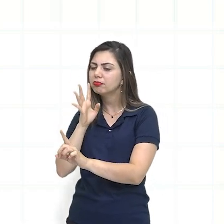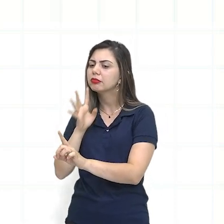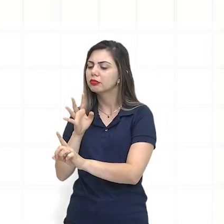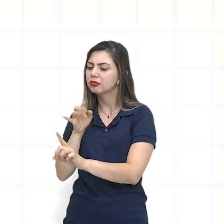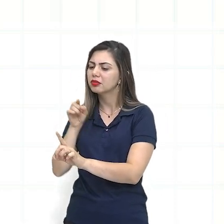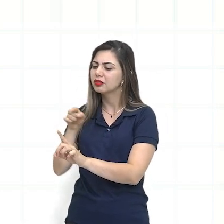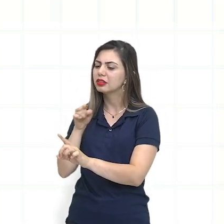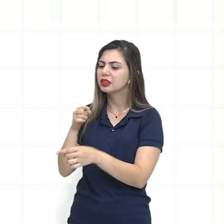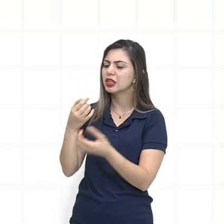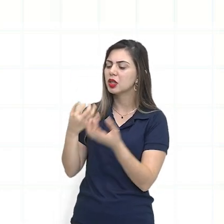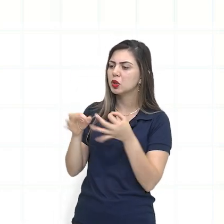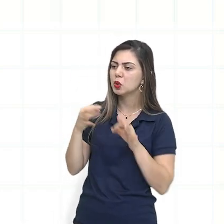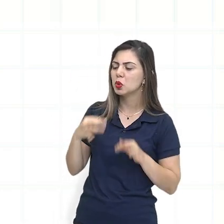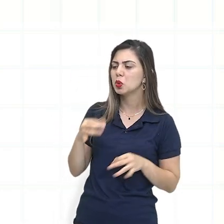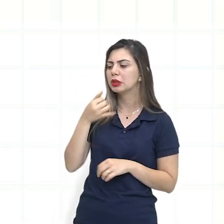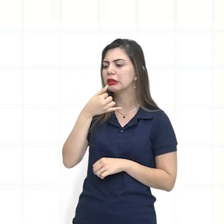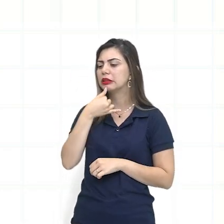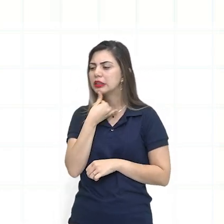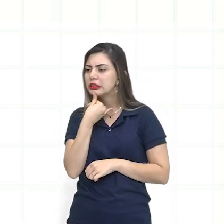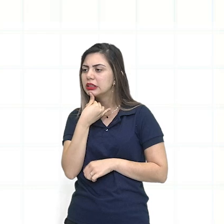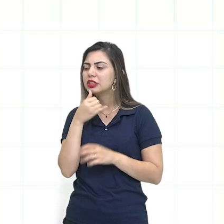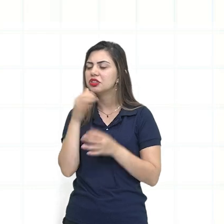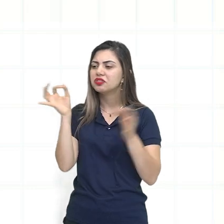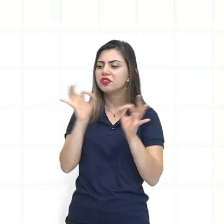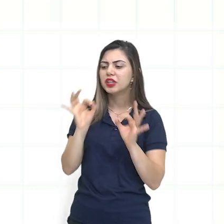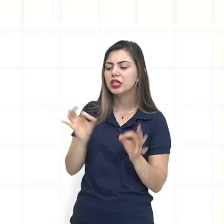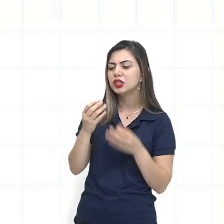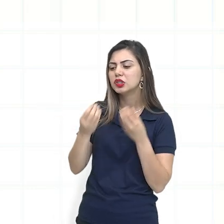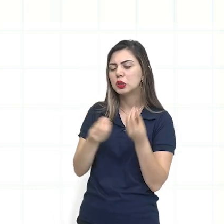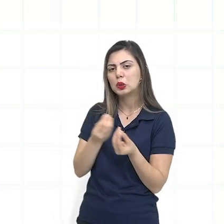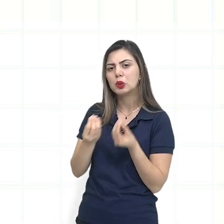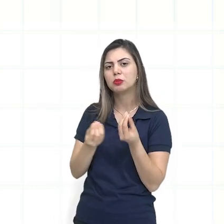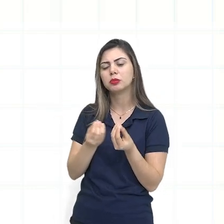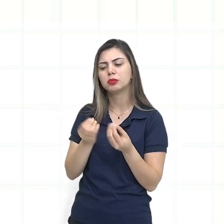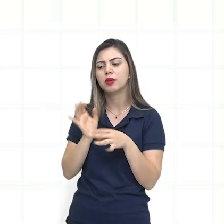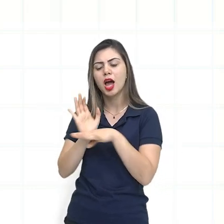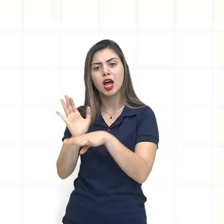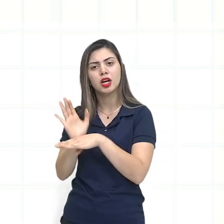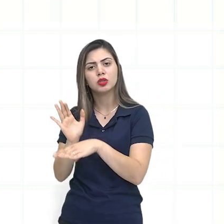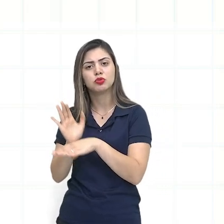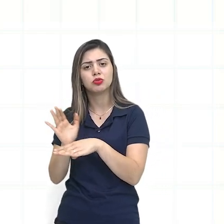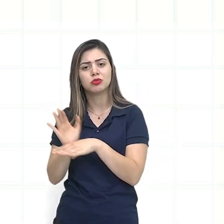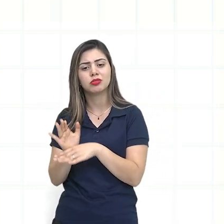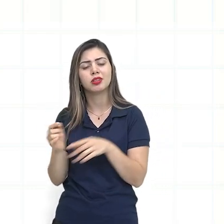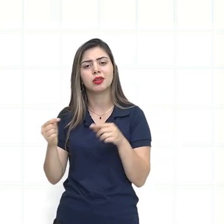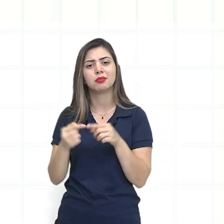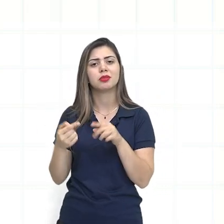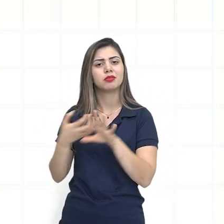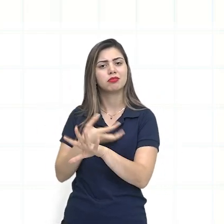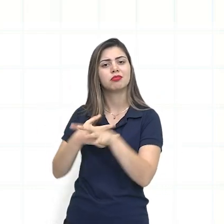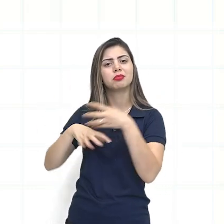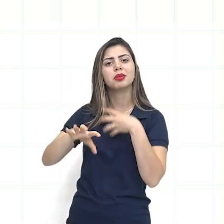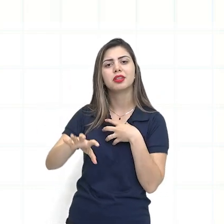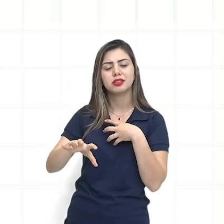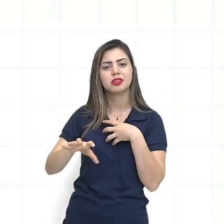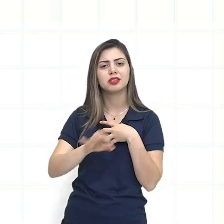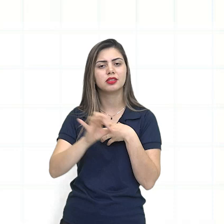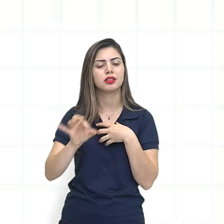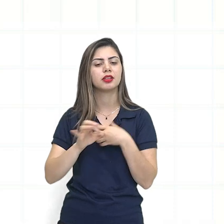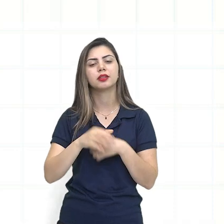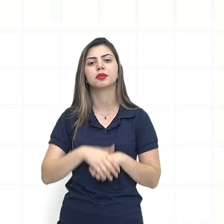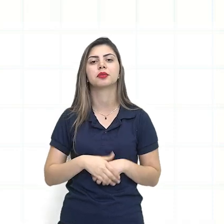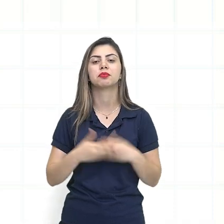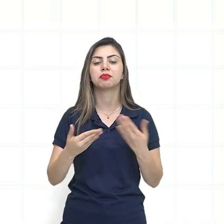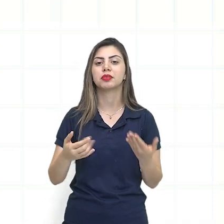e entender se ela está triste, se ela está feliz, tenta ajudar. Isso é uma pessoa que tem empatia. Então,